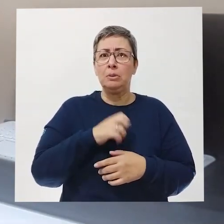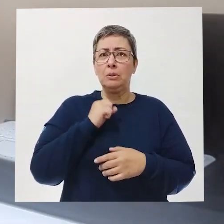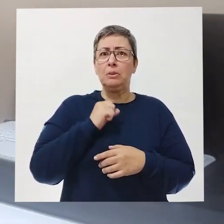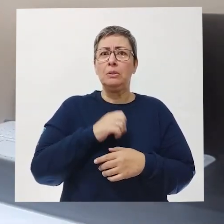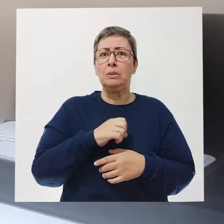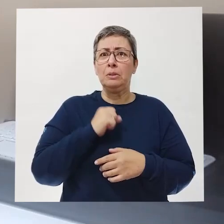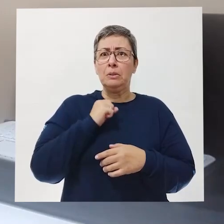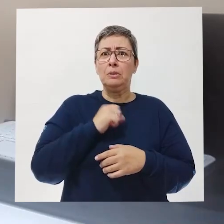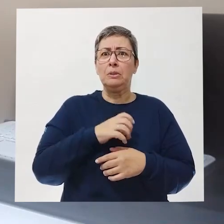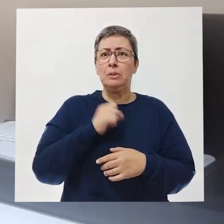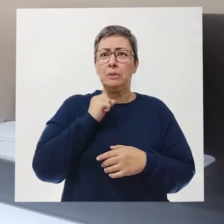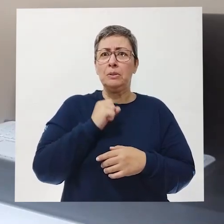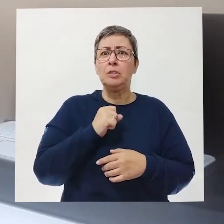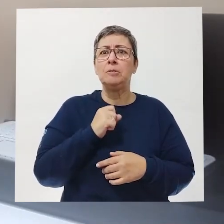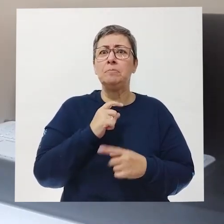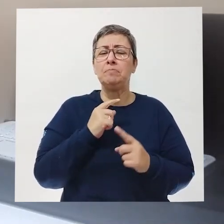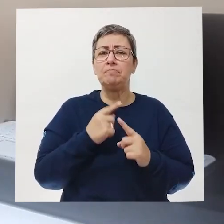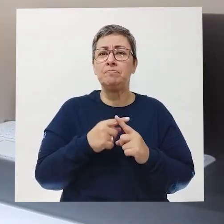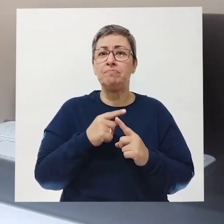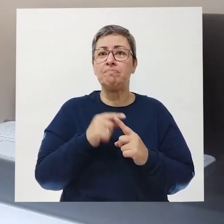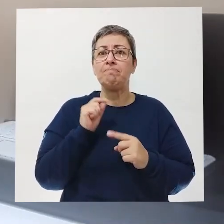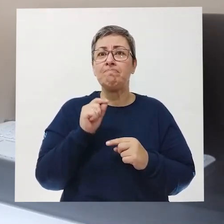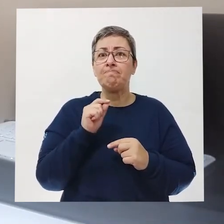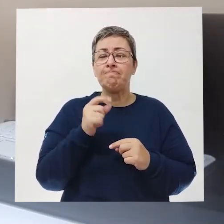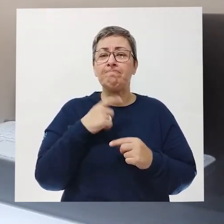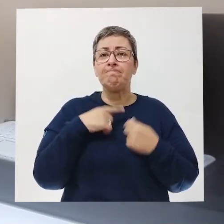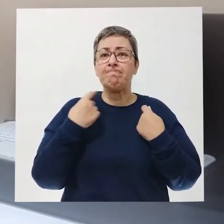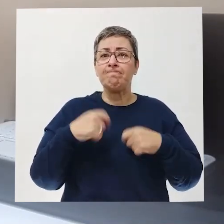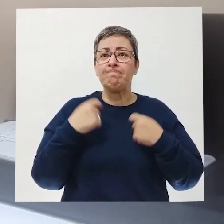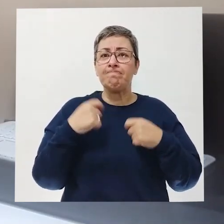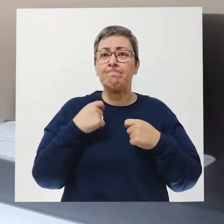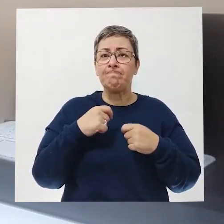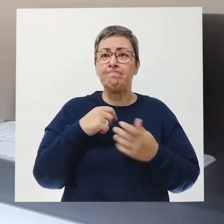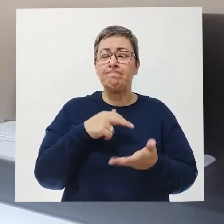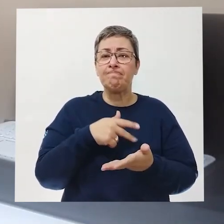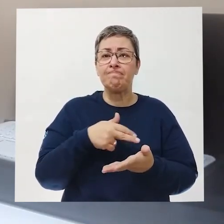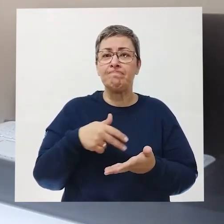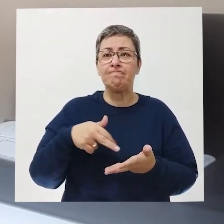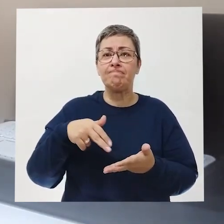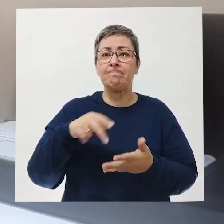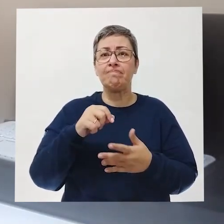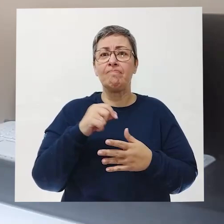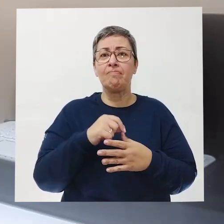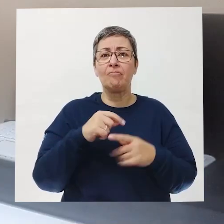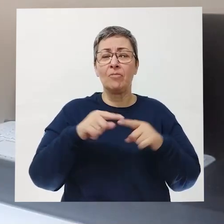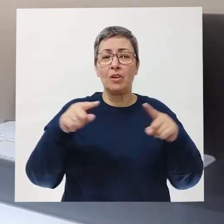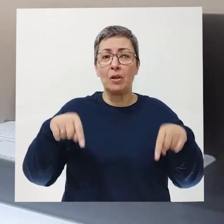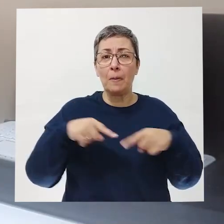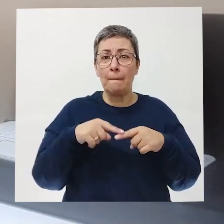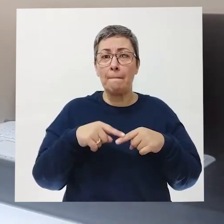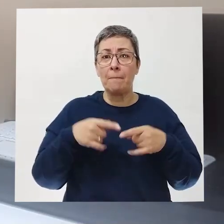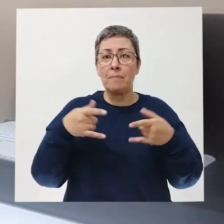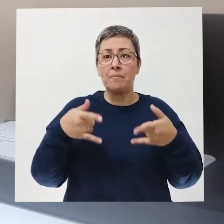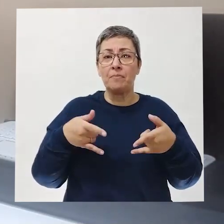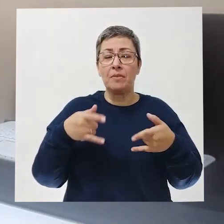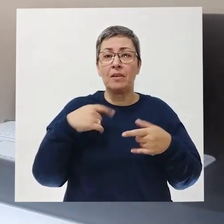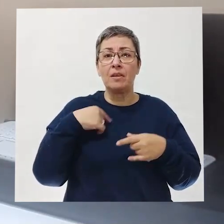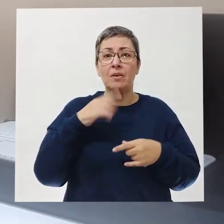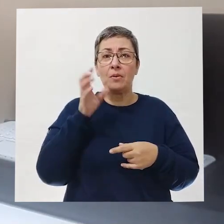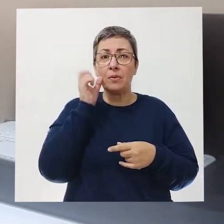a ficar ofegante e você precisa caminhar até o seu quarto, mas